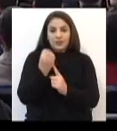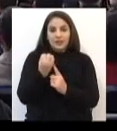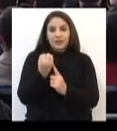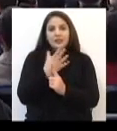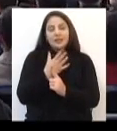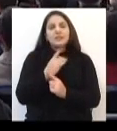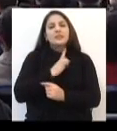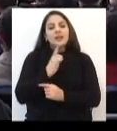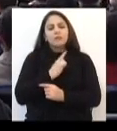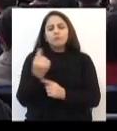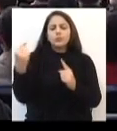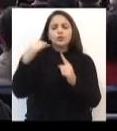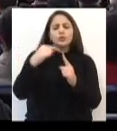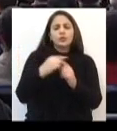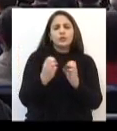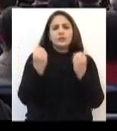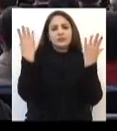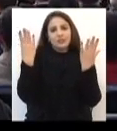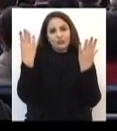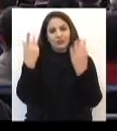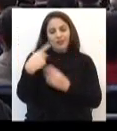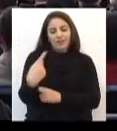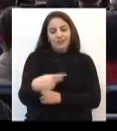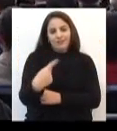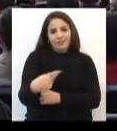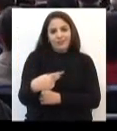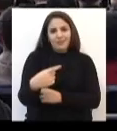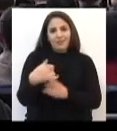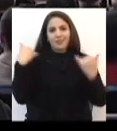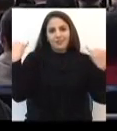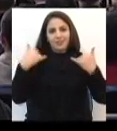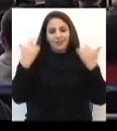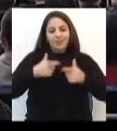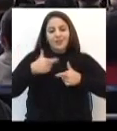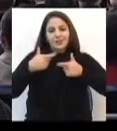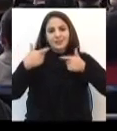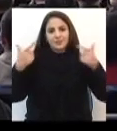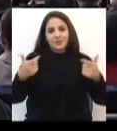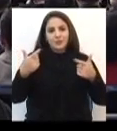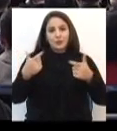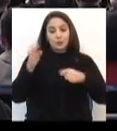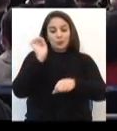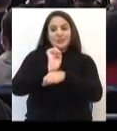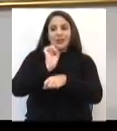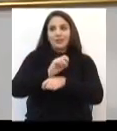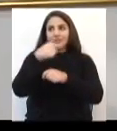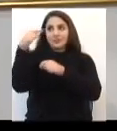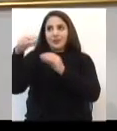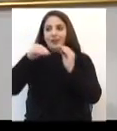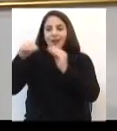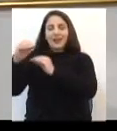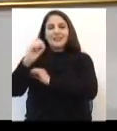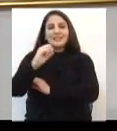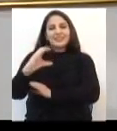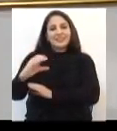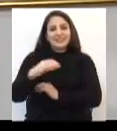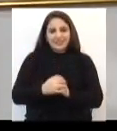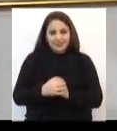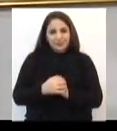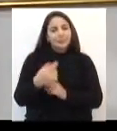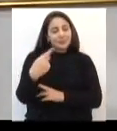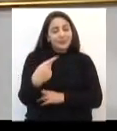comemorar este aniversário. É o crescimento da cooperativa para o estado catarinense. O Sicredi, como um